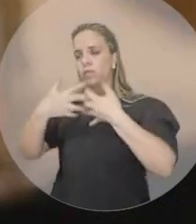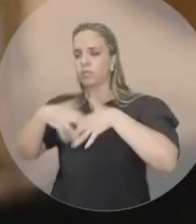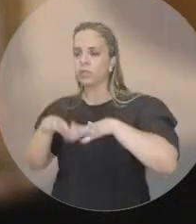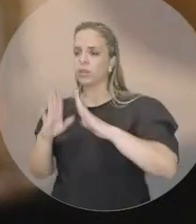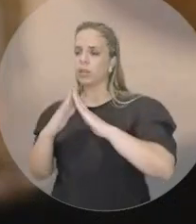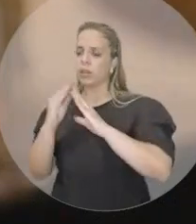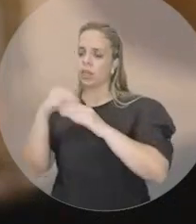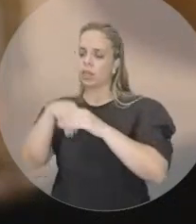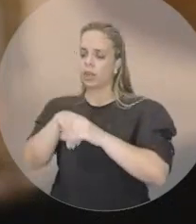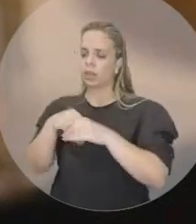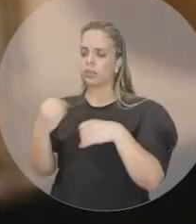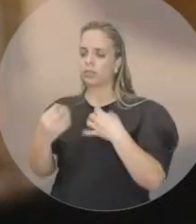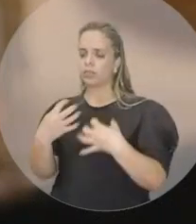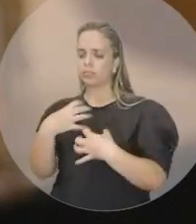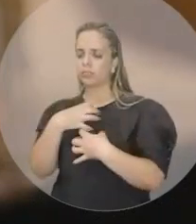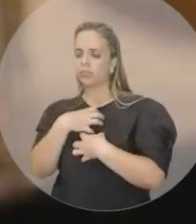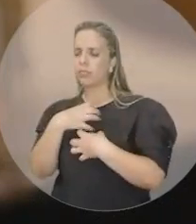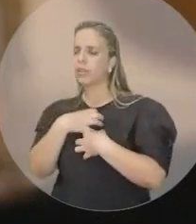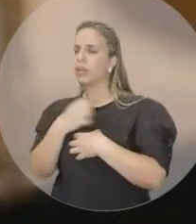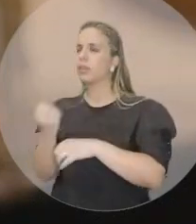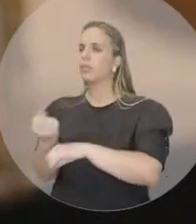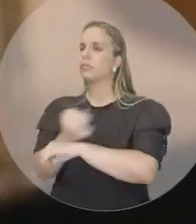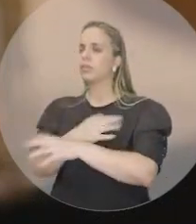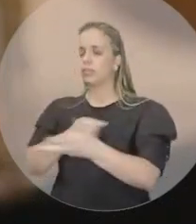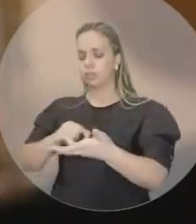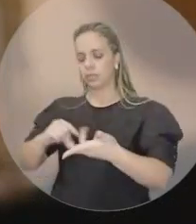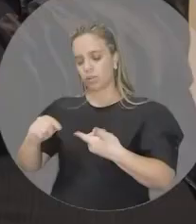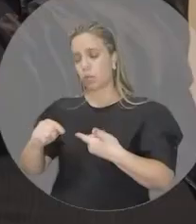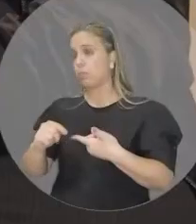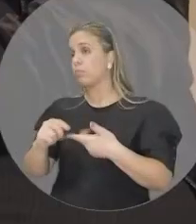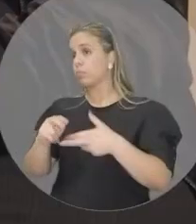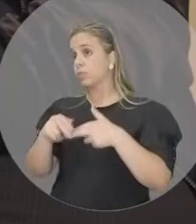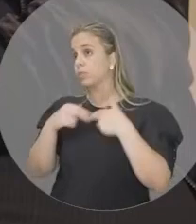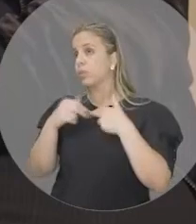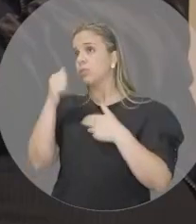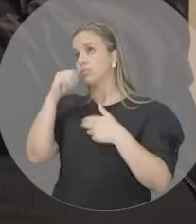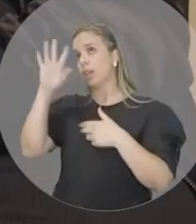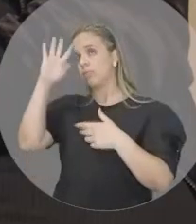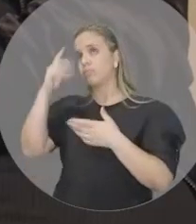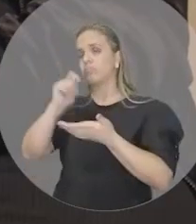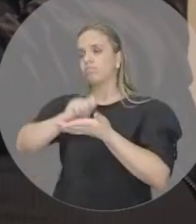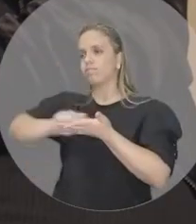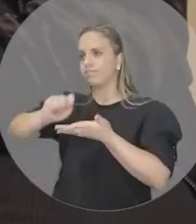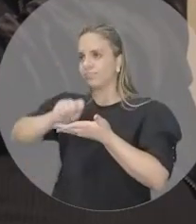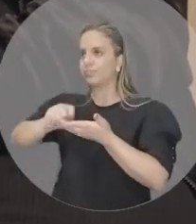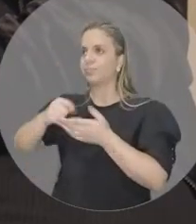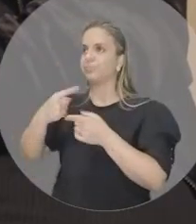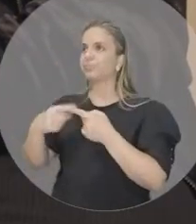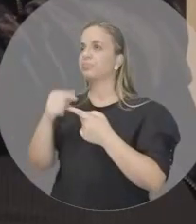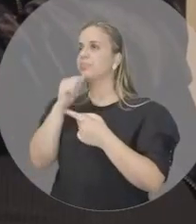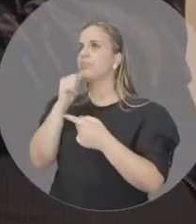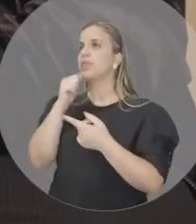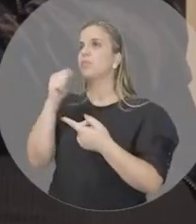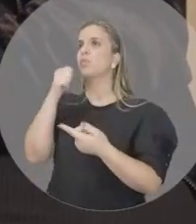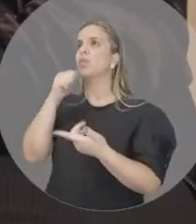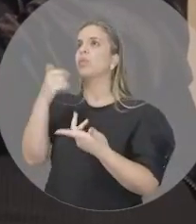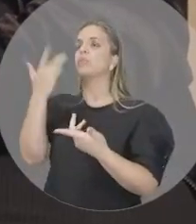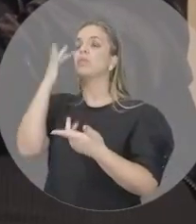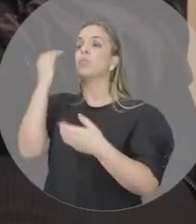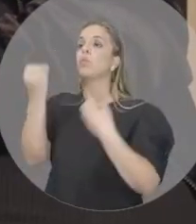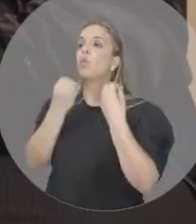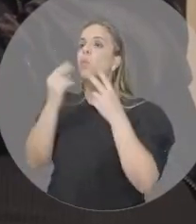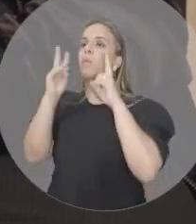da casa como do sentimento. Então ela não tem a dimensão que o homem